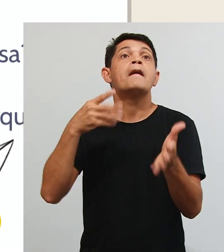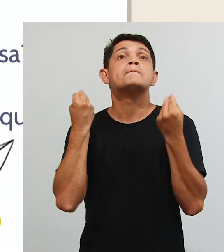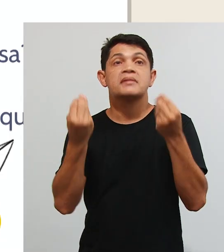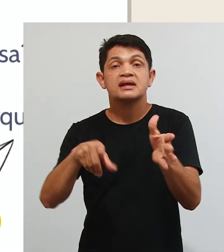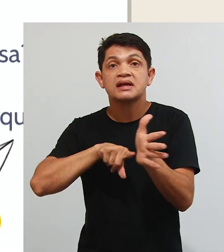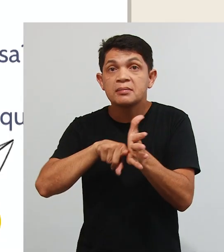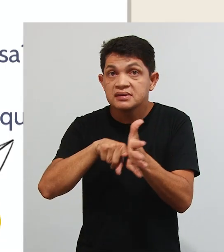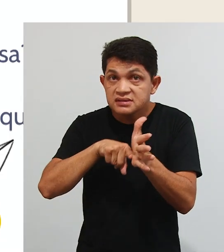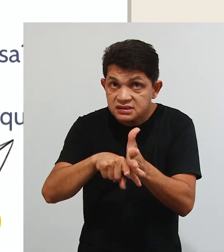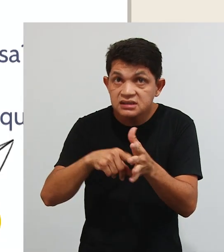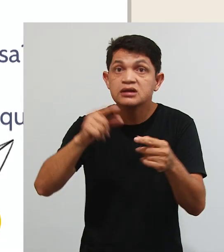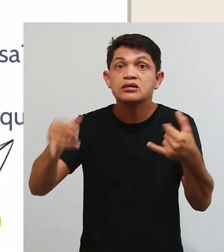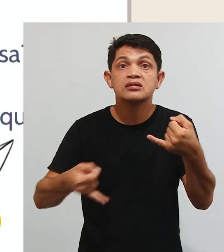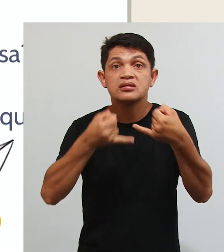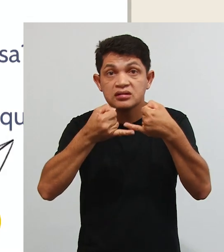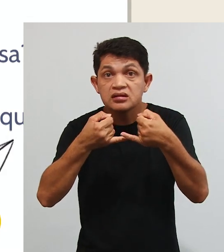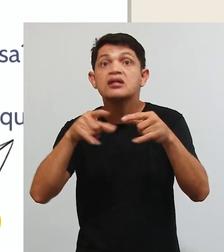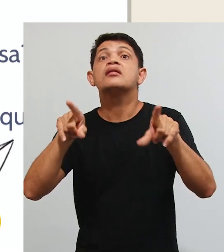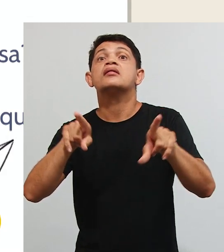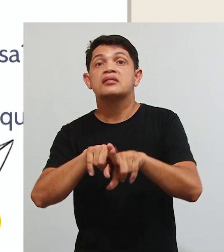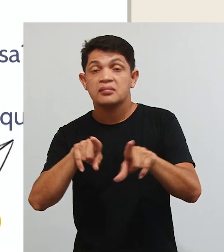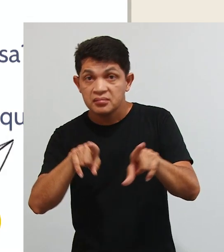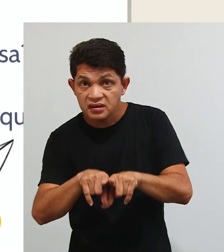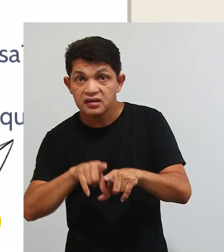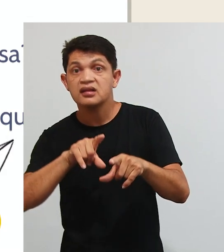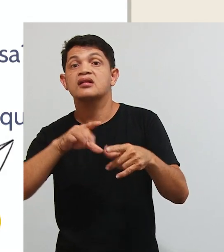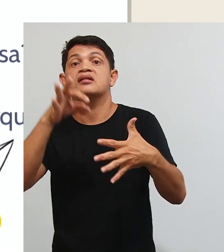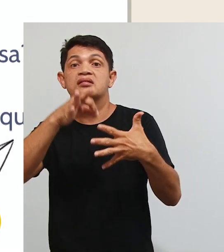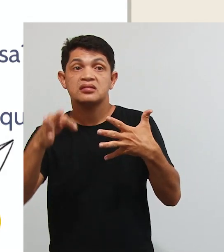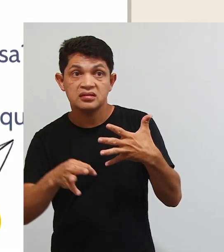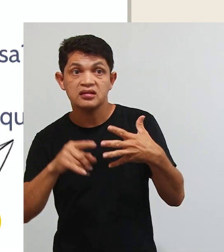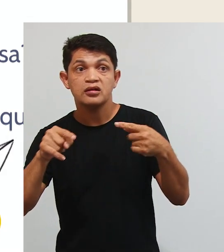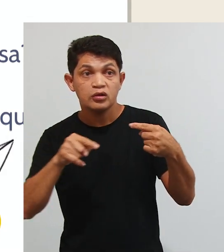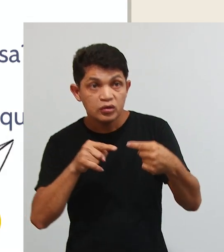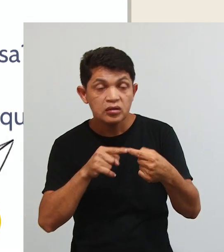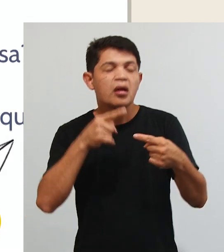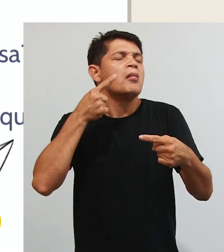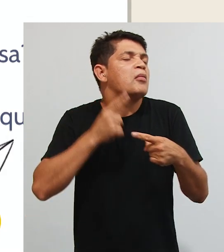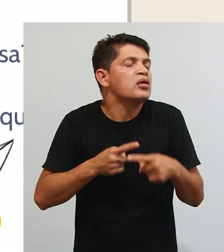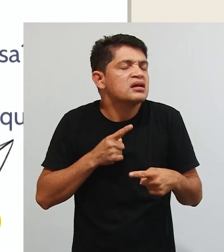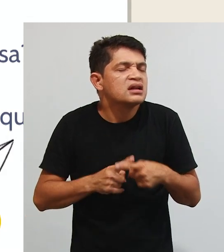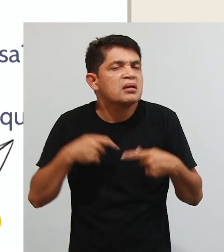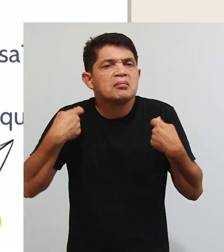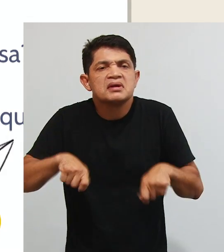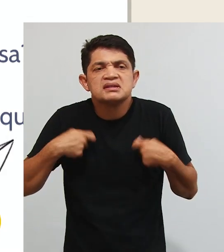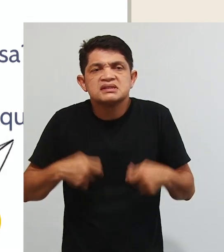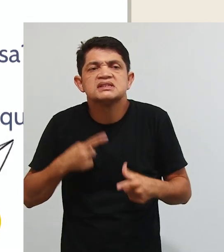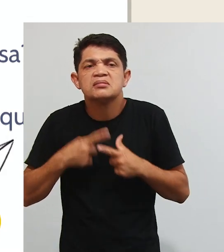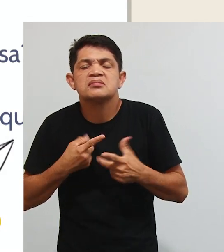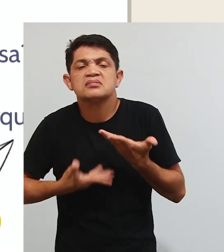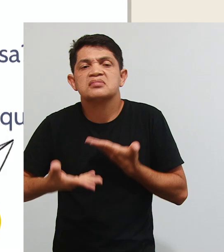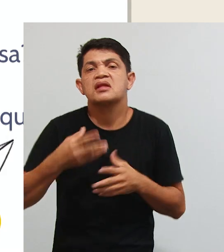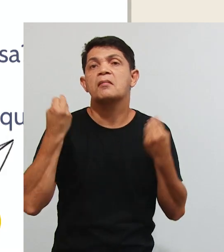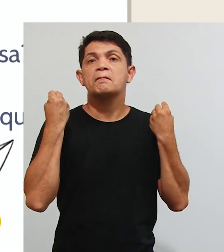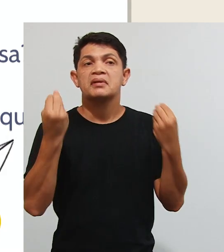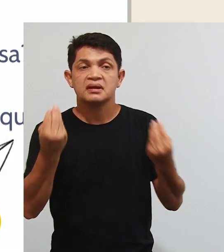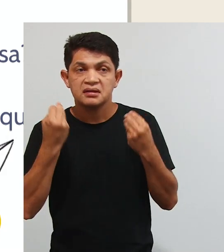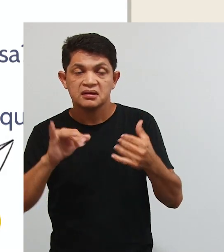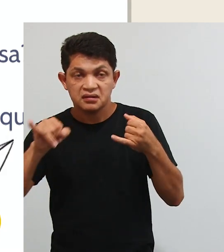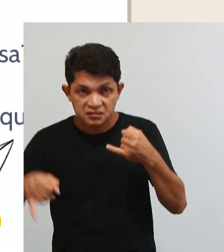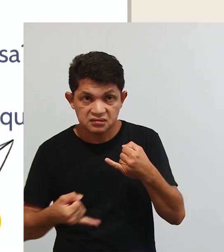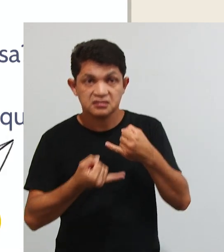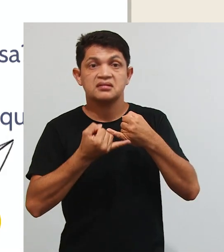pesquisa, que é a justificativa, aliás, é o objetivo. Por que faz a pesquisa, que é a